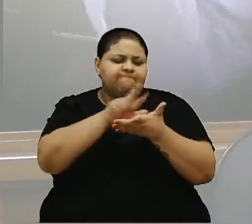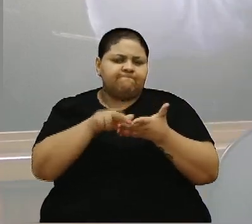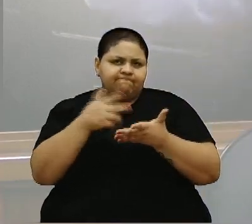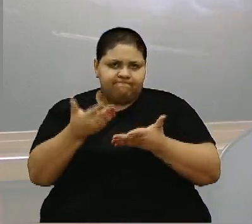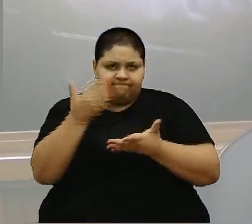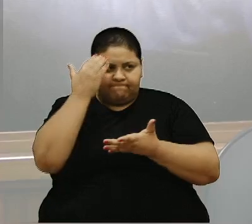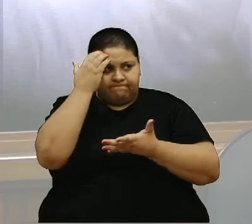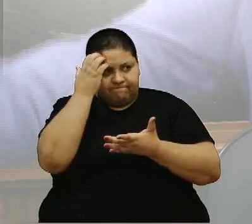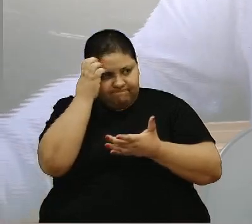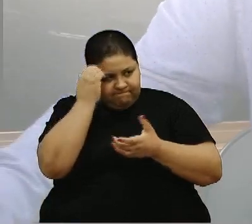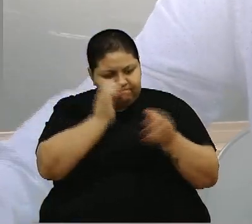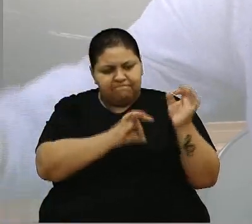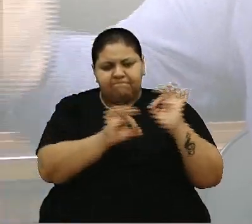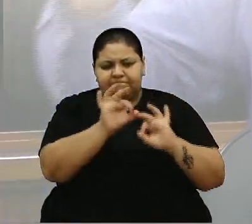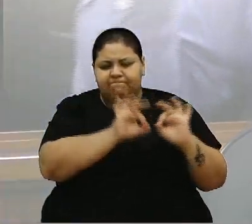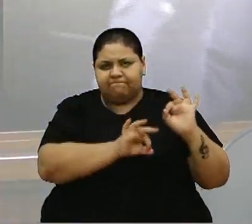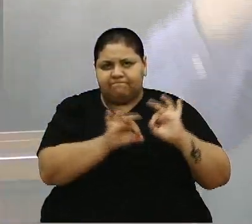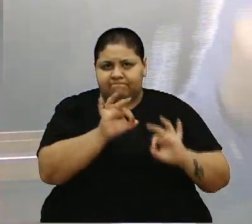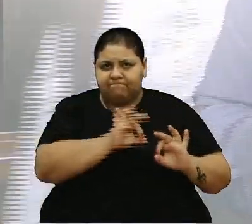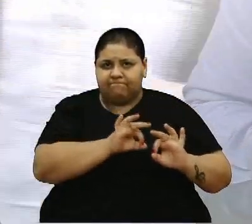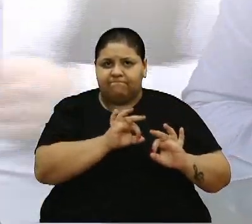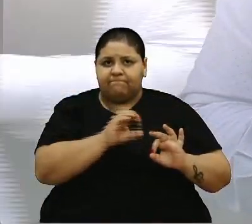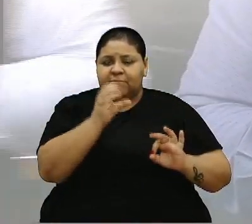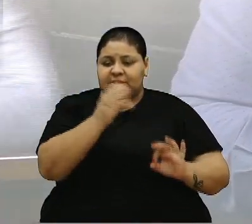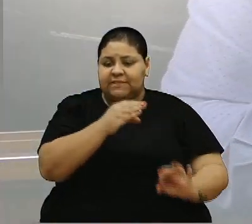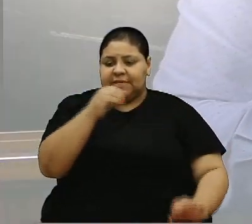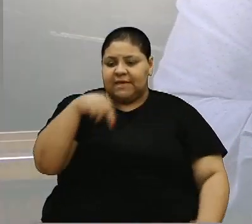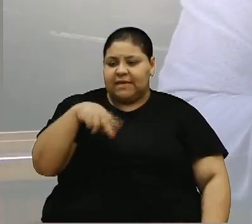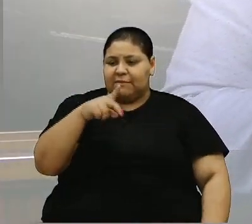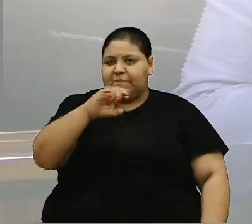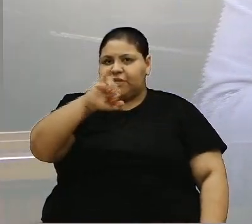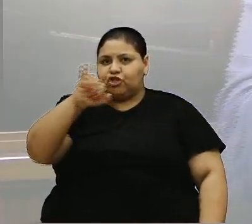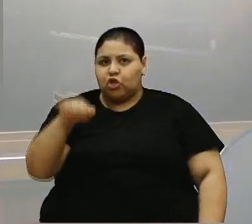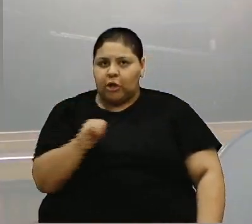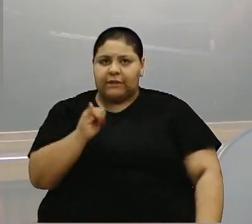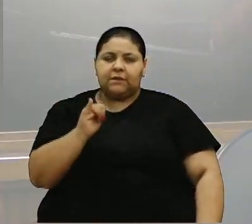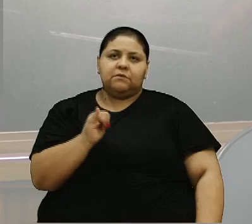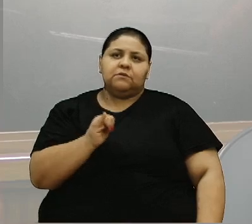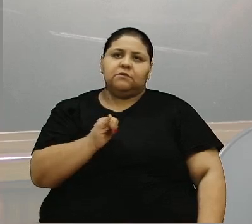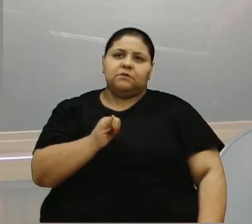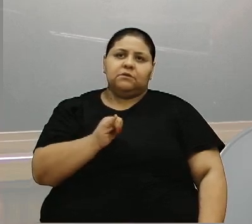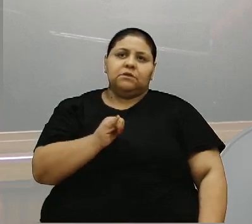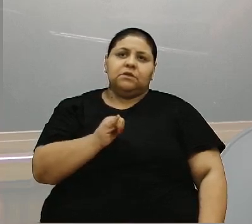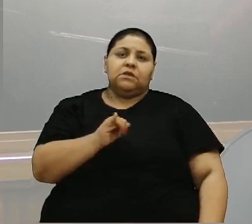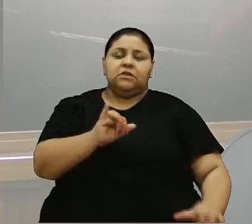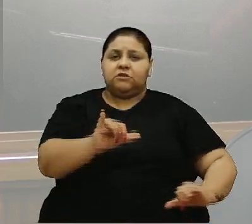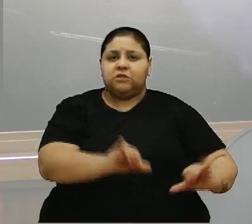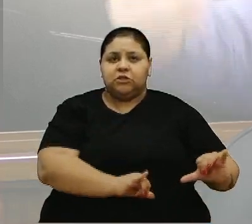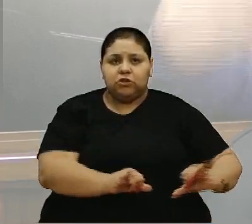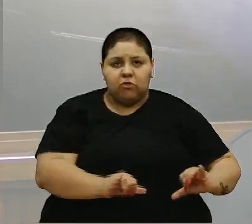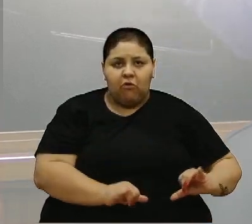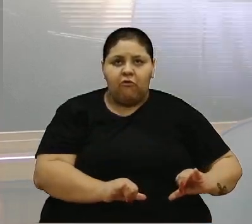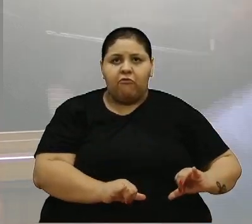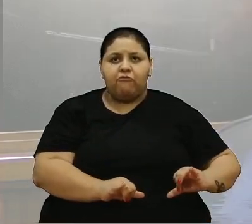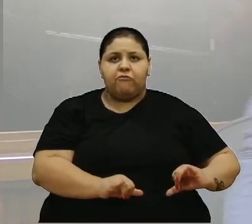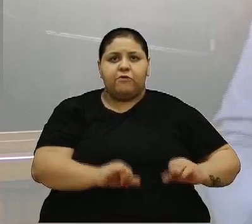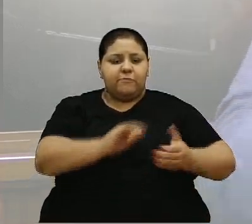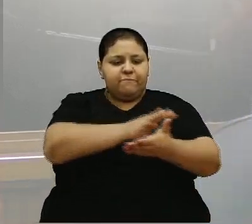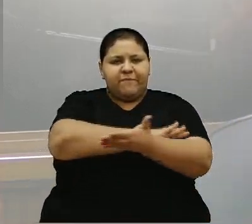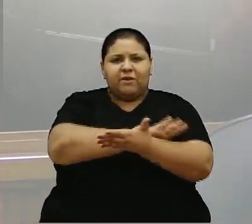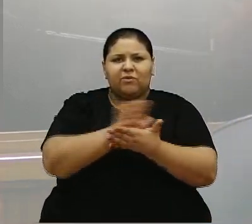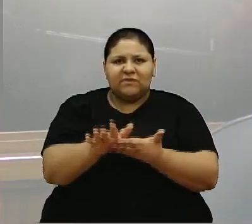para regularizar o seu CNPJ, que sofrem preconceito, discriminação, porque